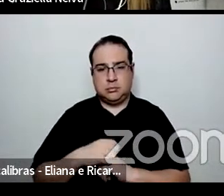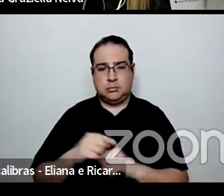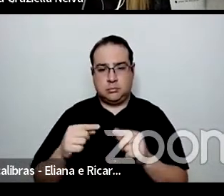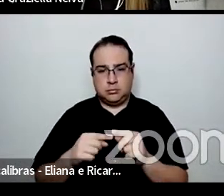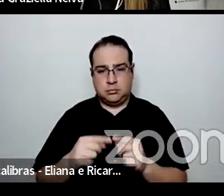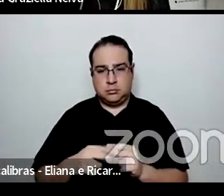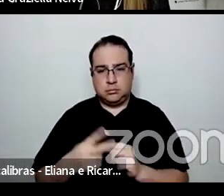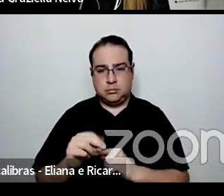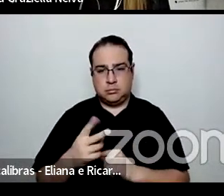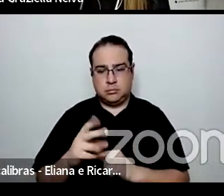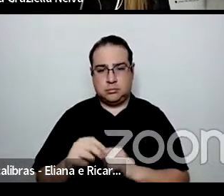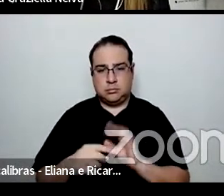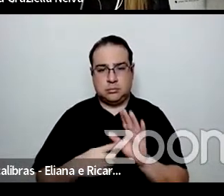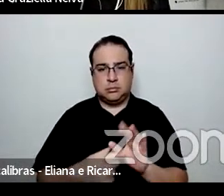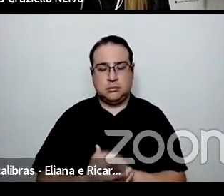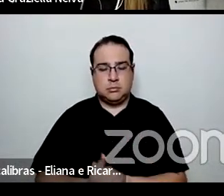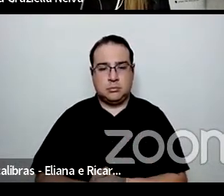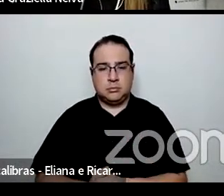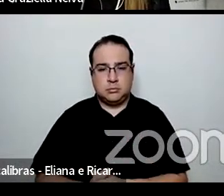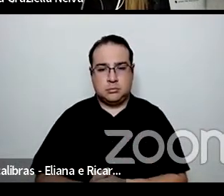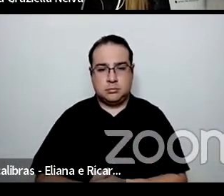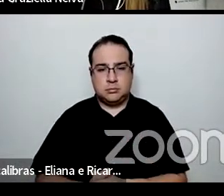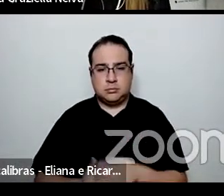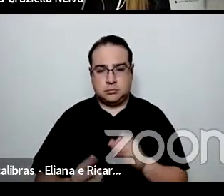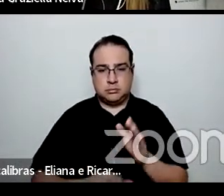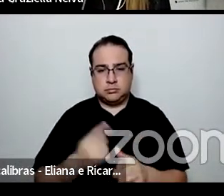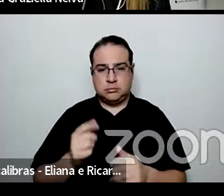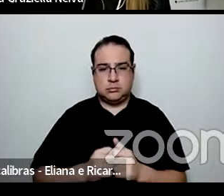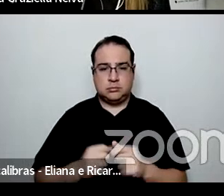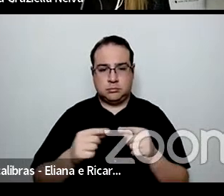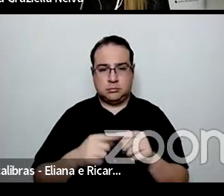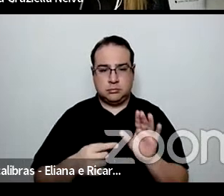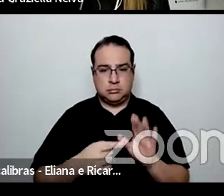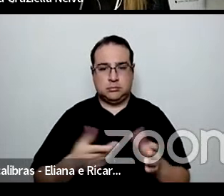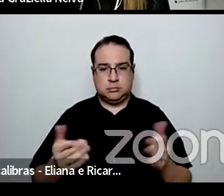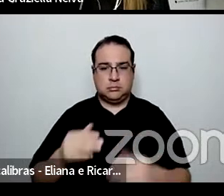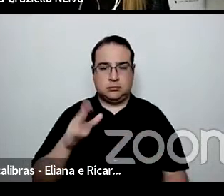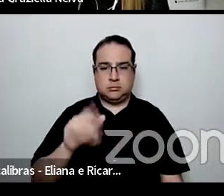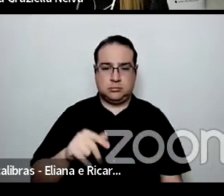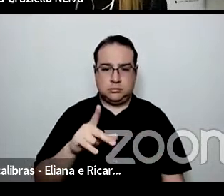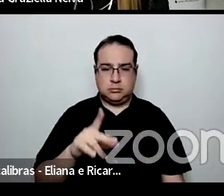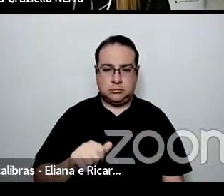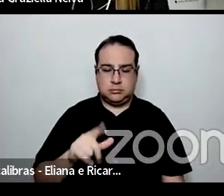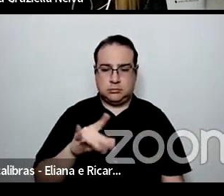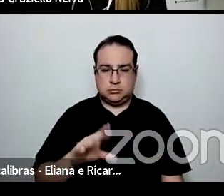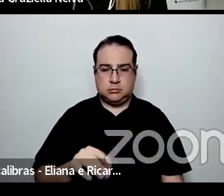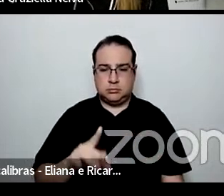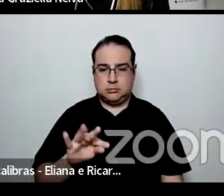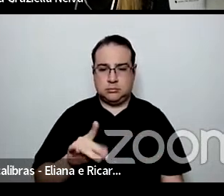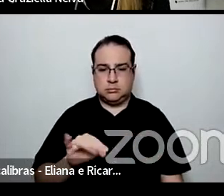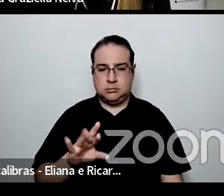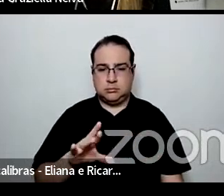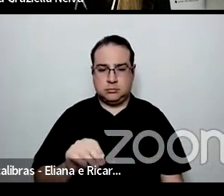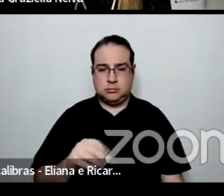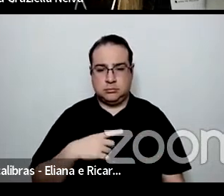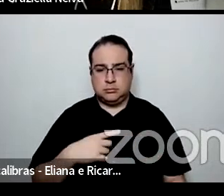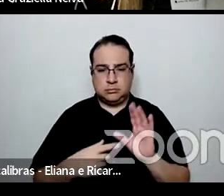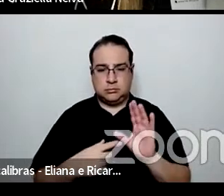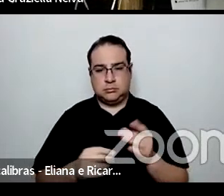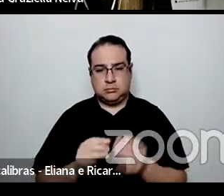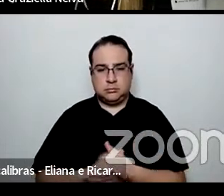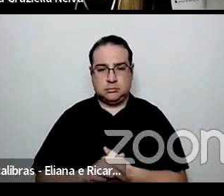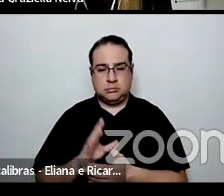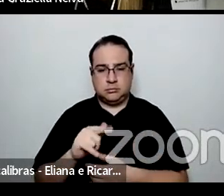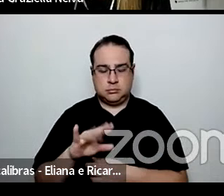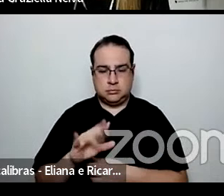2020 recorrem primeiro recurso recorrentes Maria Paula Azevedo Desterro direto o final